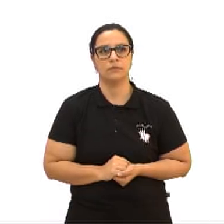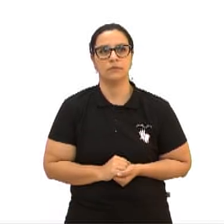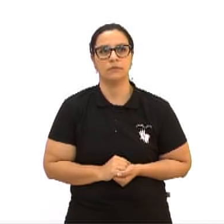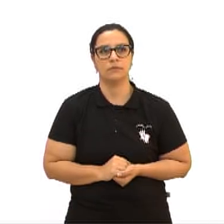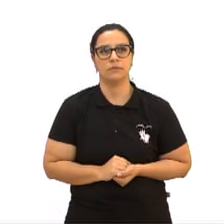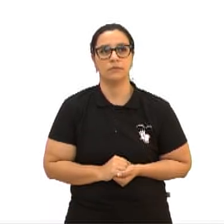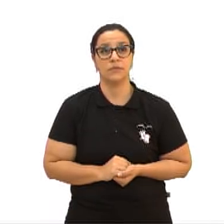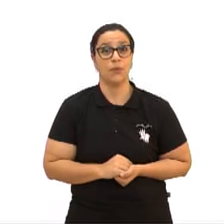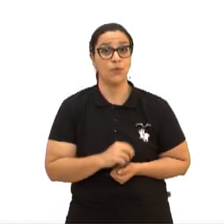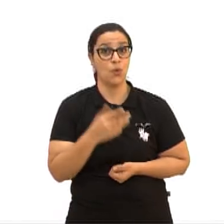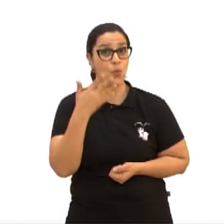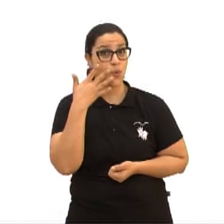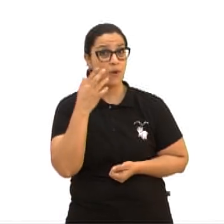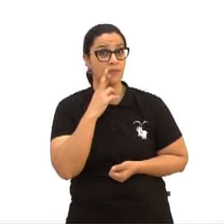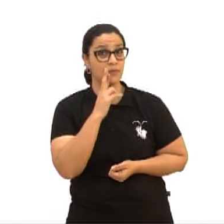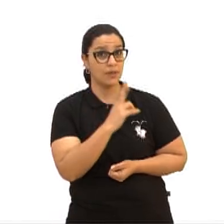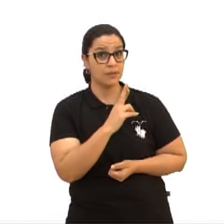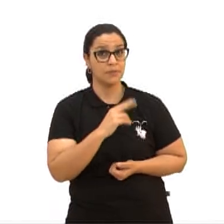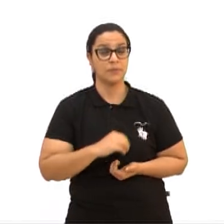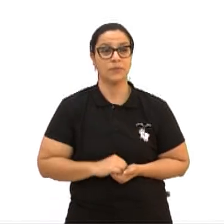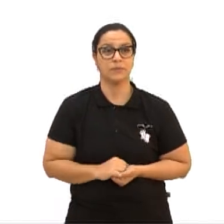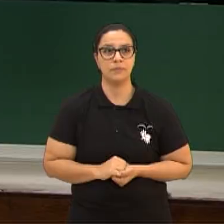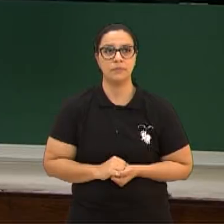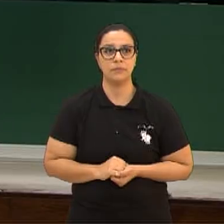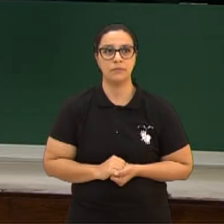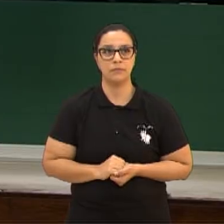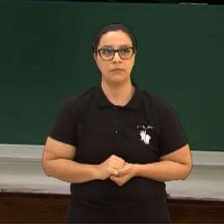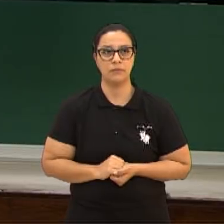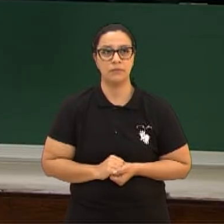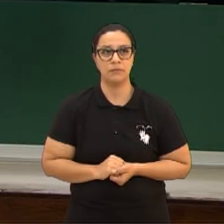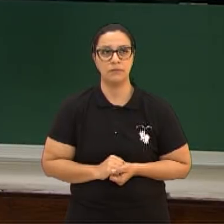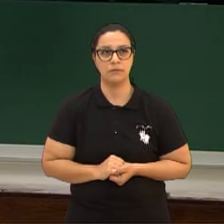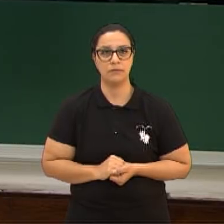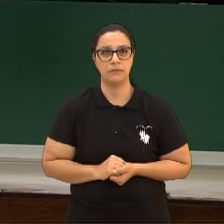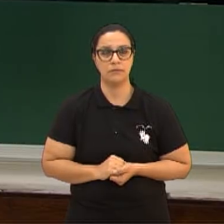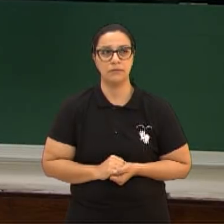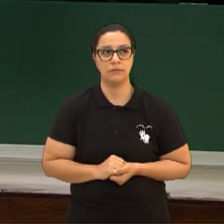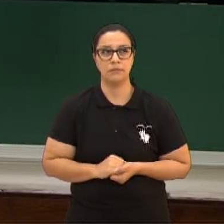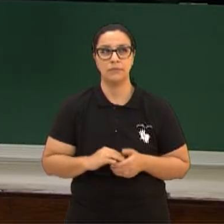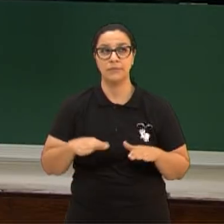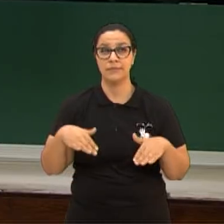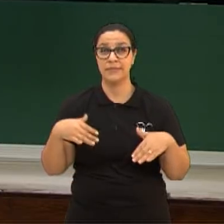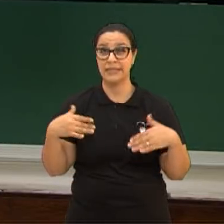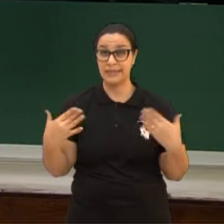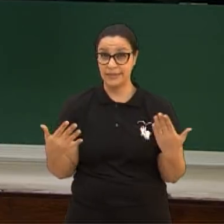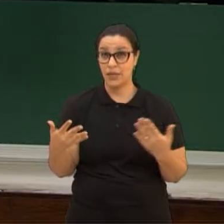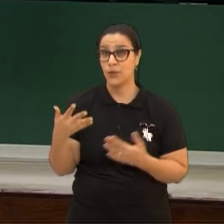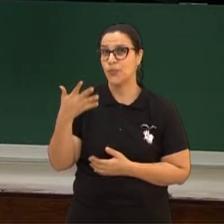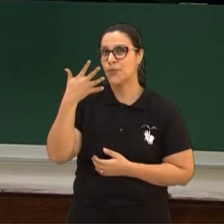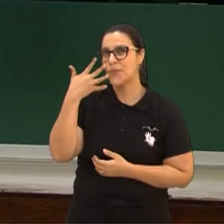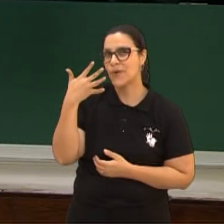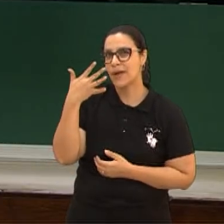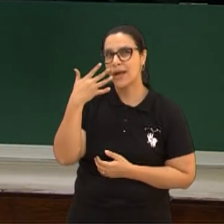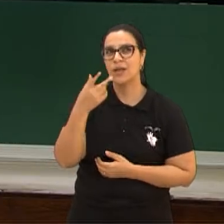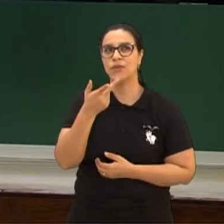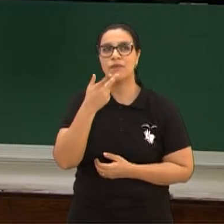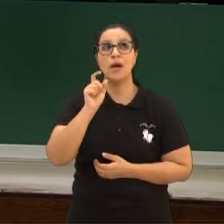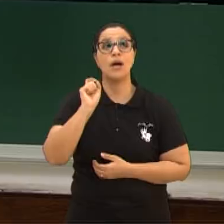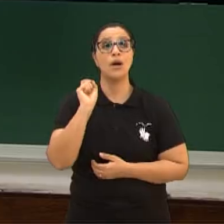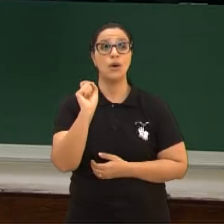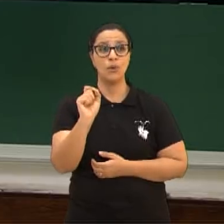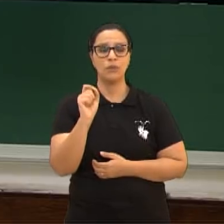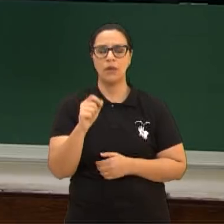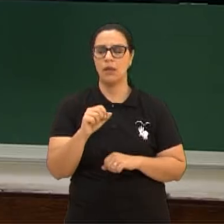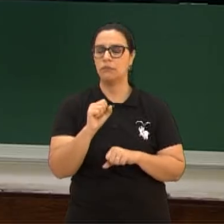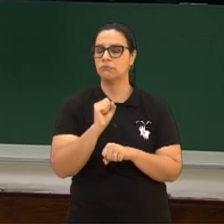Now he is doing stand-up comedy. Olha o Garfield. Nem